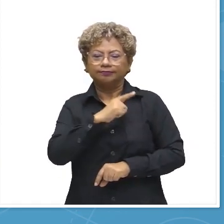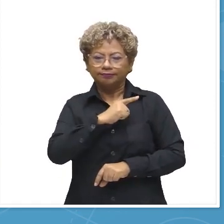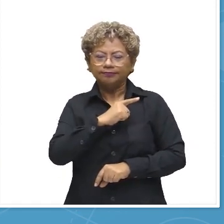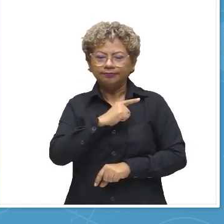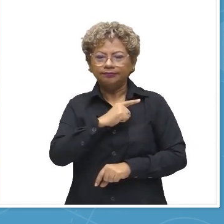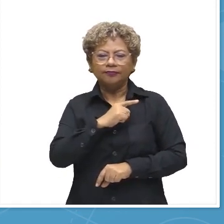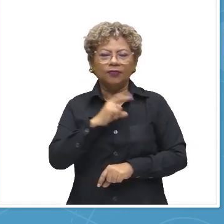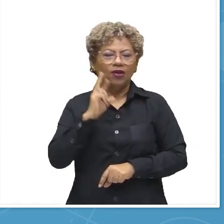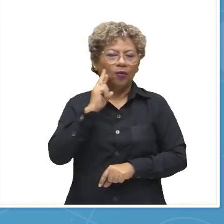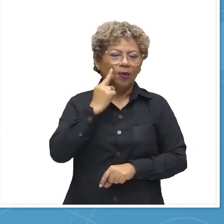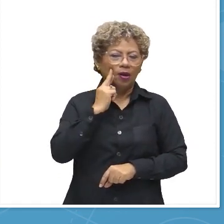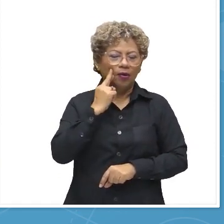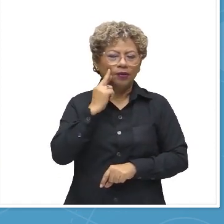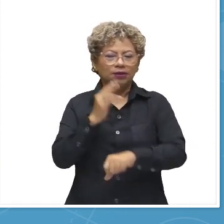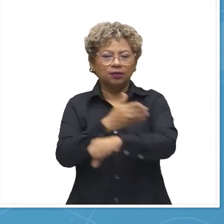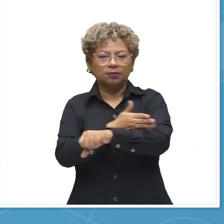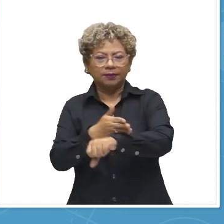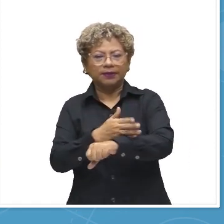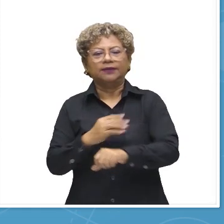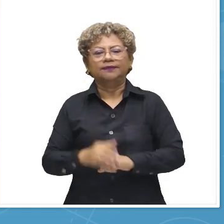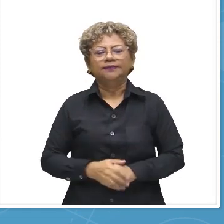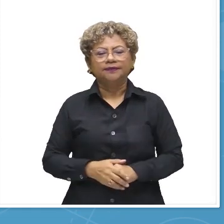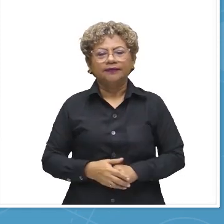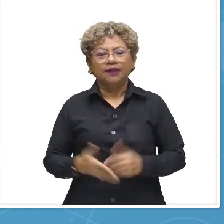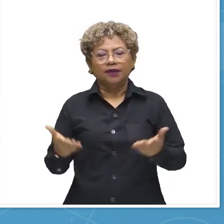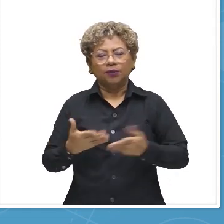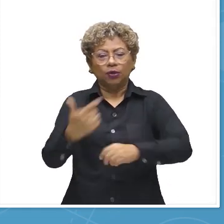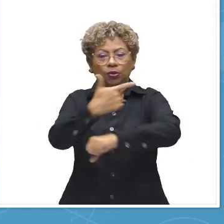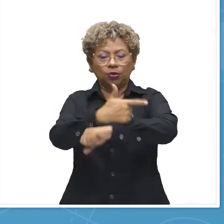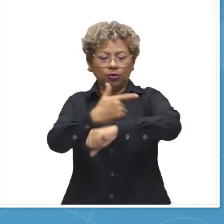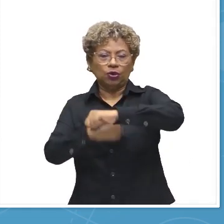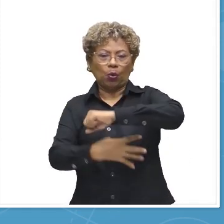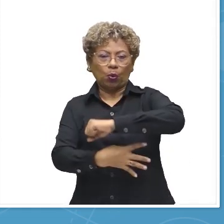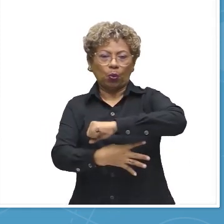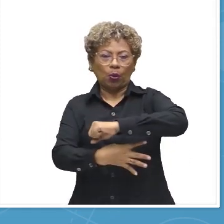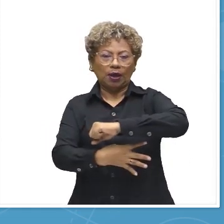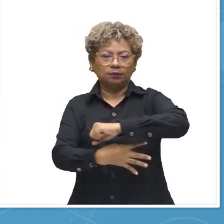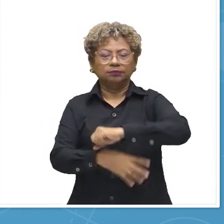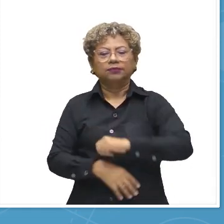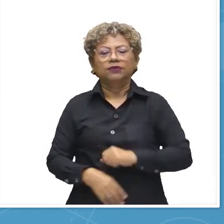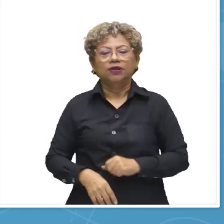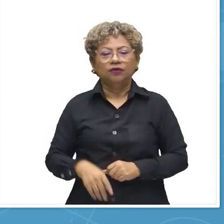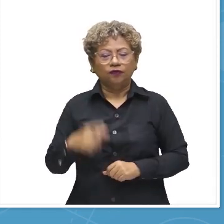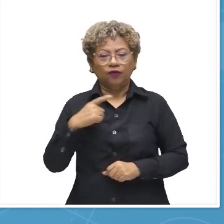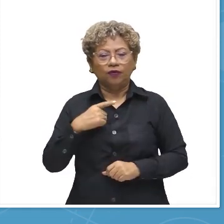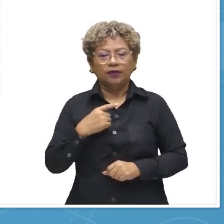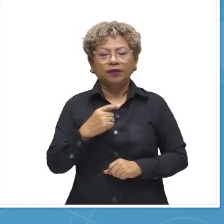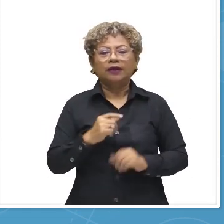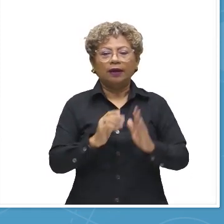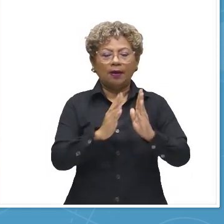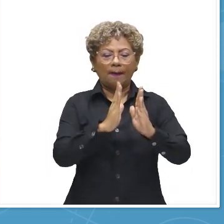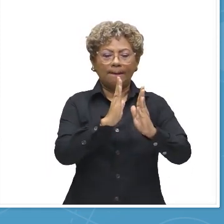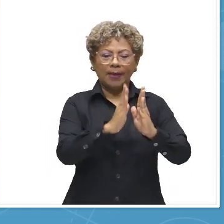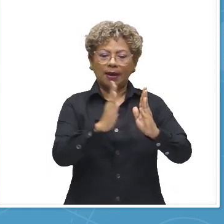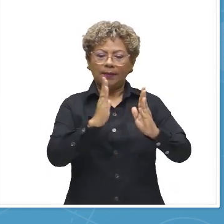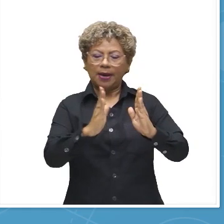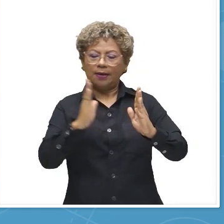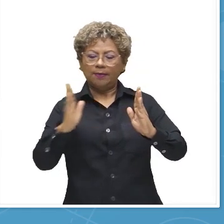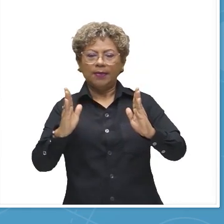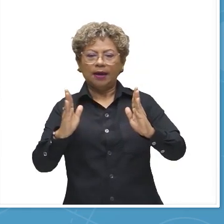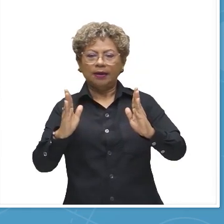tenho um total de duas áreas. Aqui eu tenho um total de 4 partes, vejam, 1, 2, 3, 4.